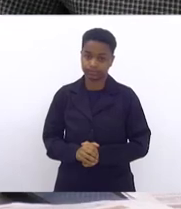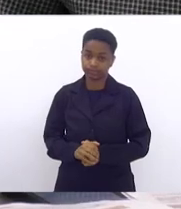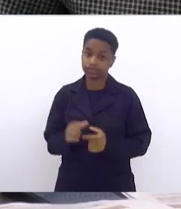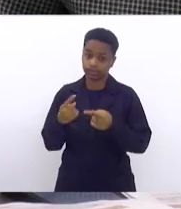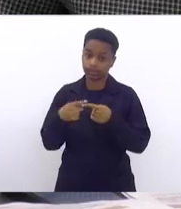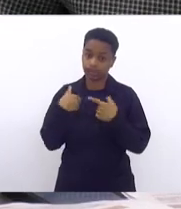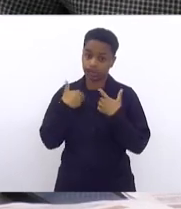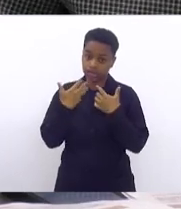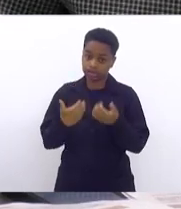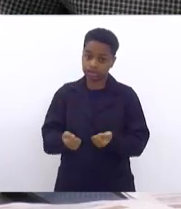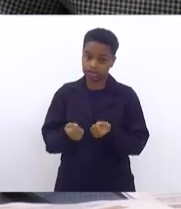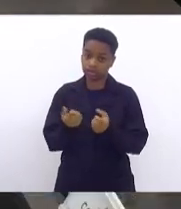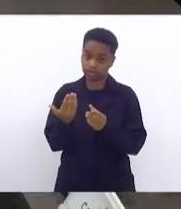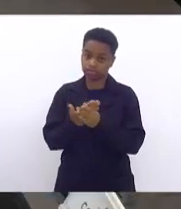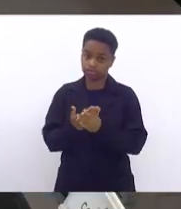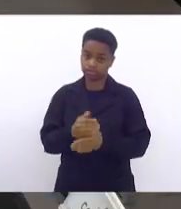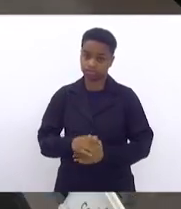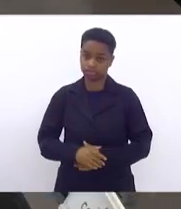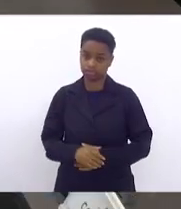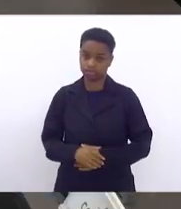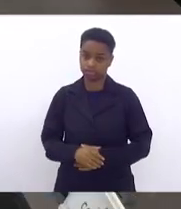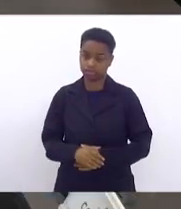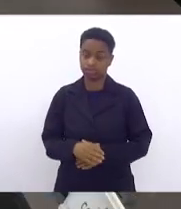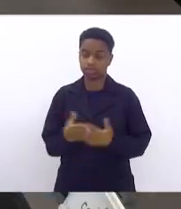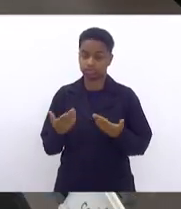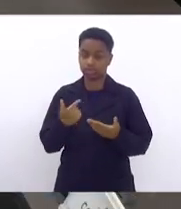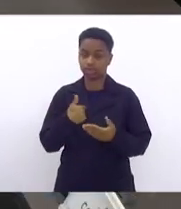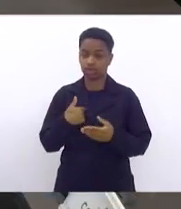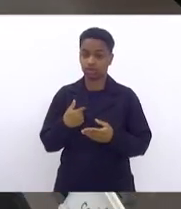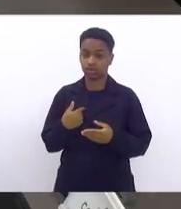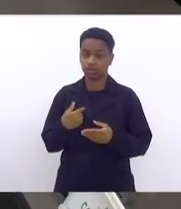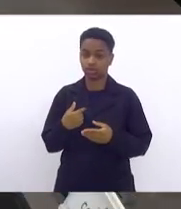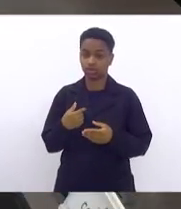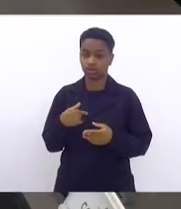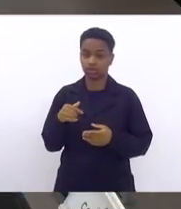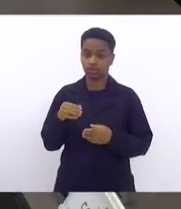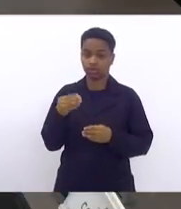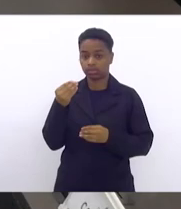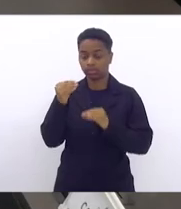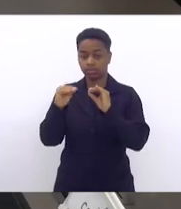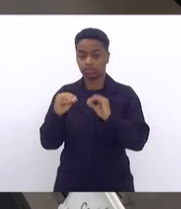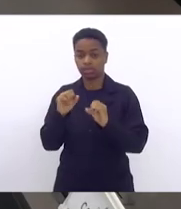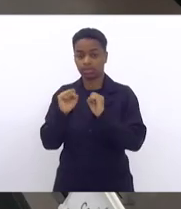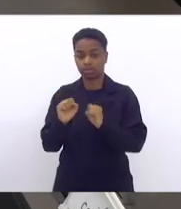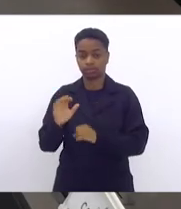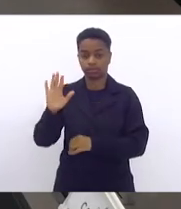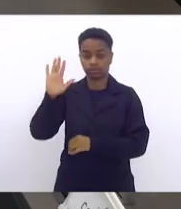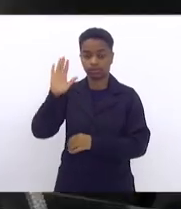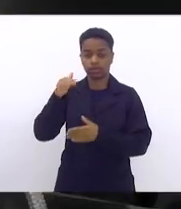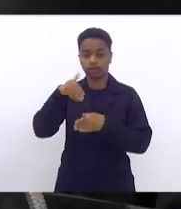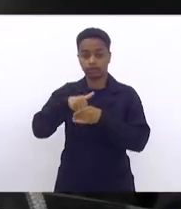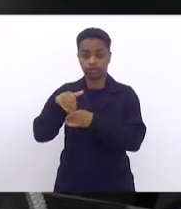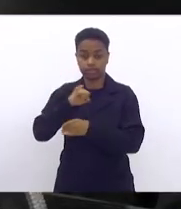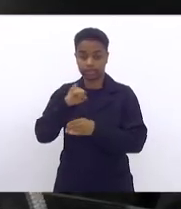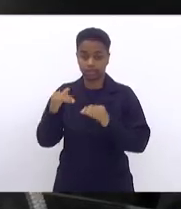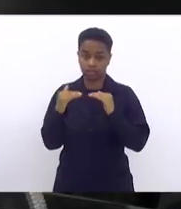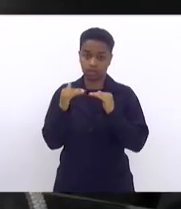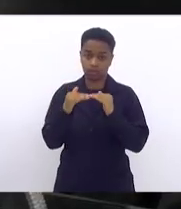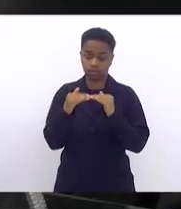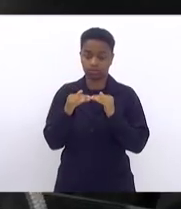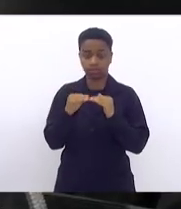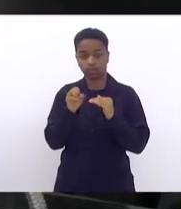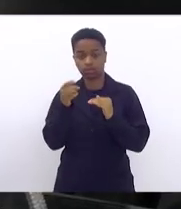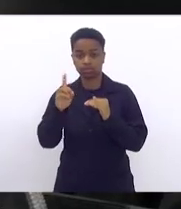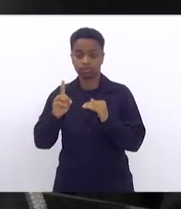Eu acataria o recurso. Então vou colocar em votação o acolhimento do recurso. Não havendo mais quem queira discutir,